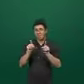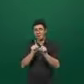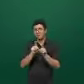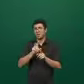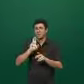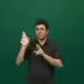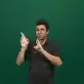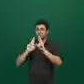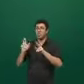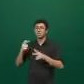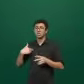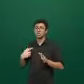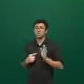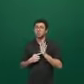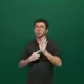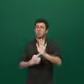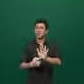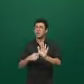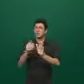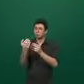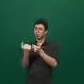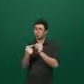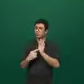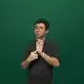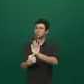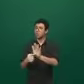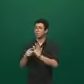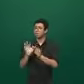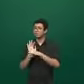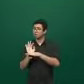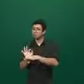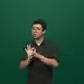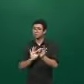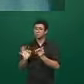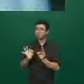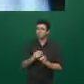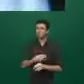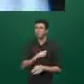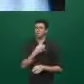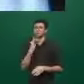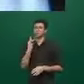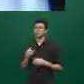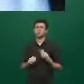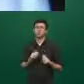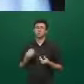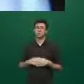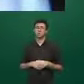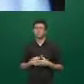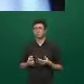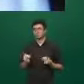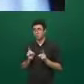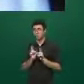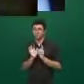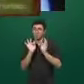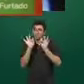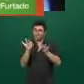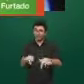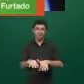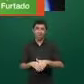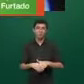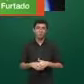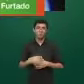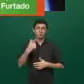resultados melhores para os jovens, para a vida deles, para o projeto de vida. Então, no final das contas, Ju, o que a gente conseguiu